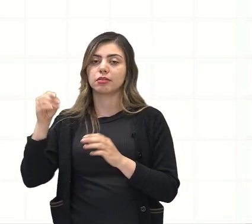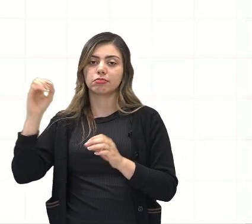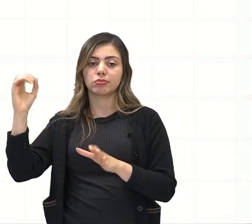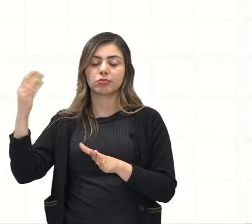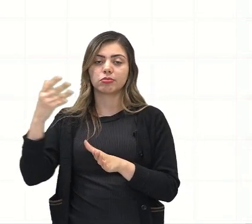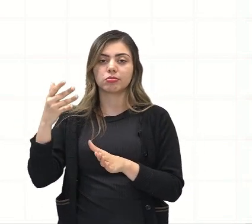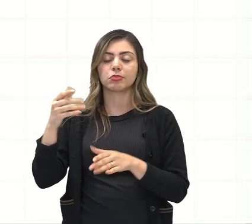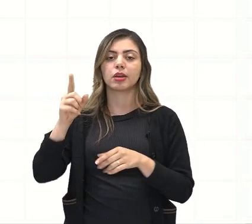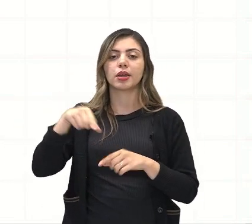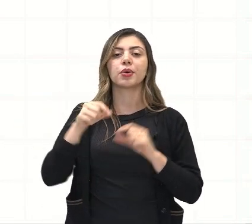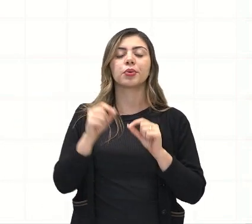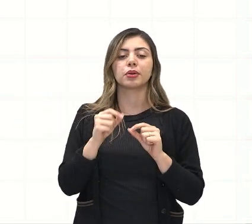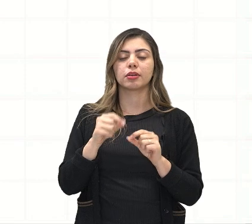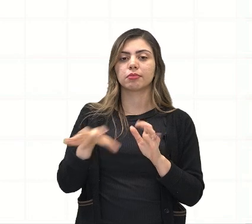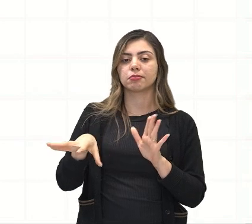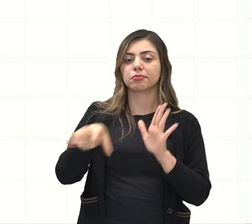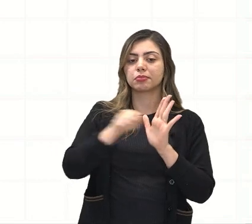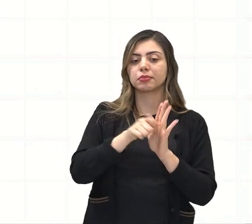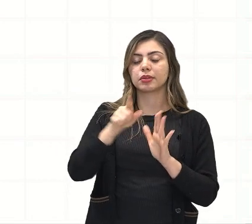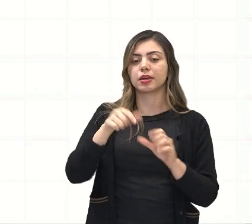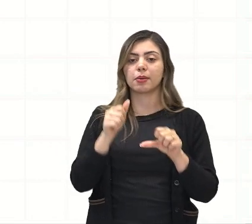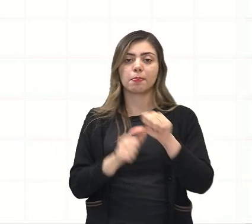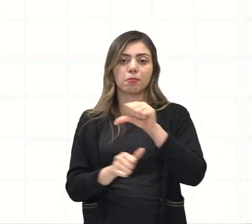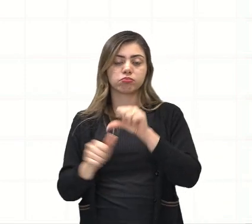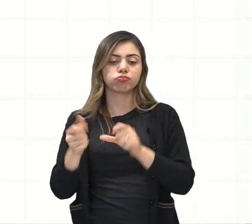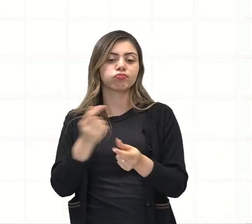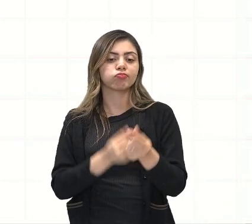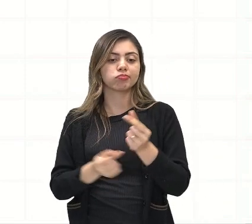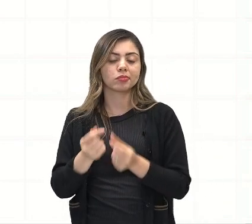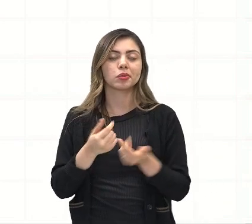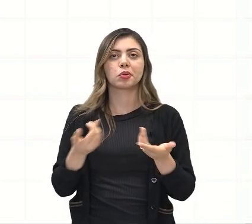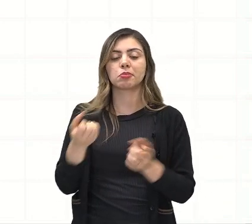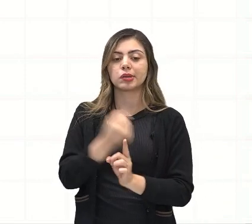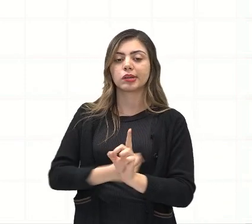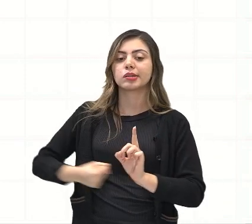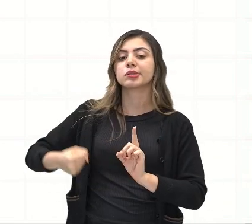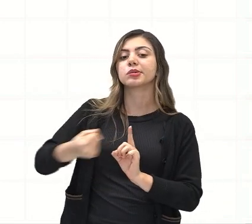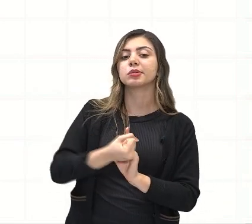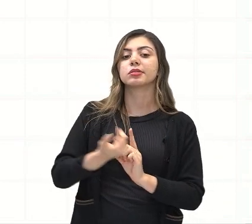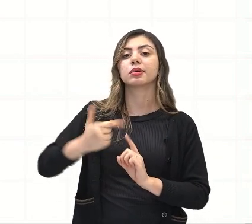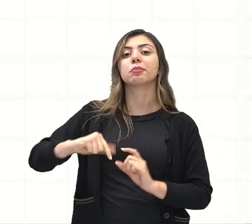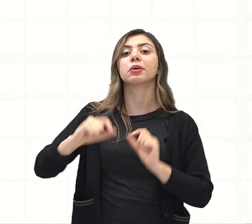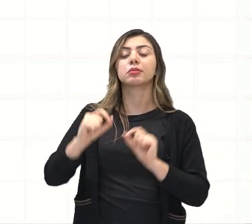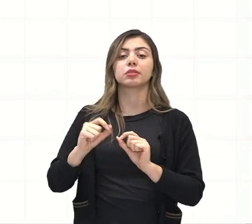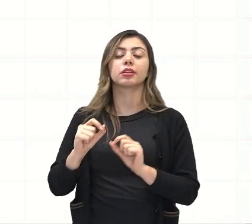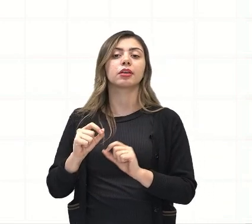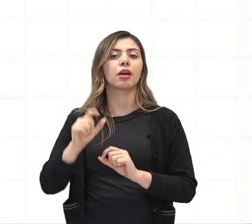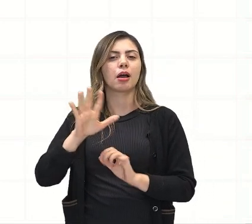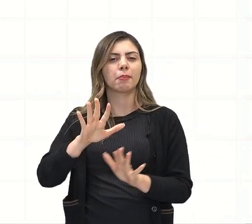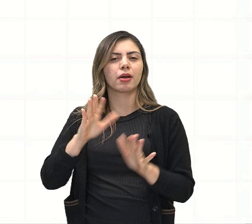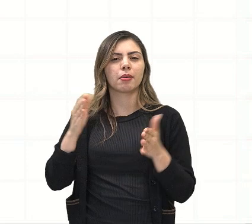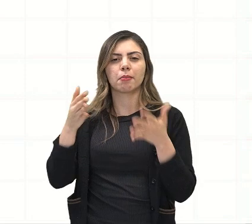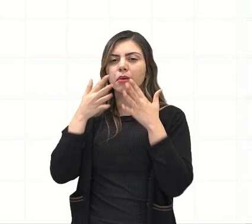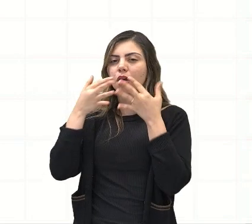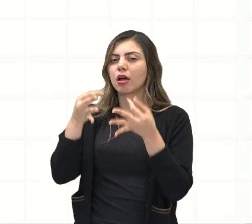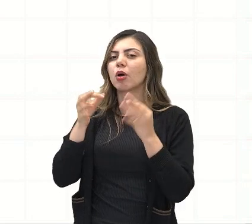As mudanças econômicas, sociais e né, um ponto